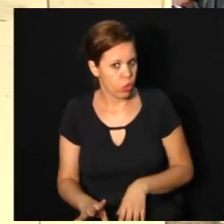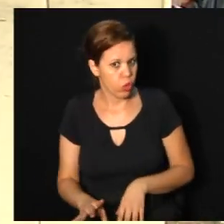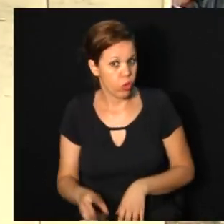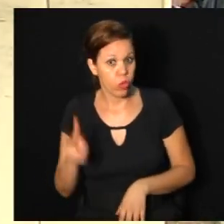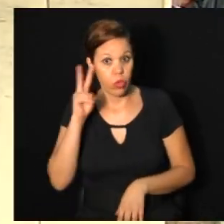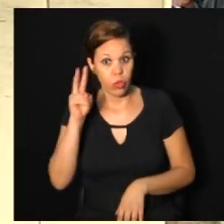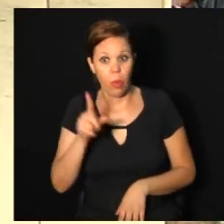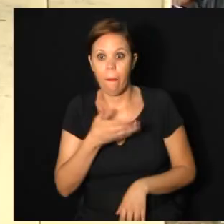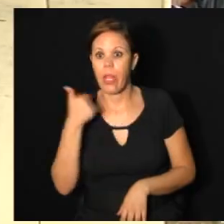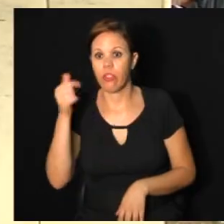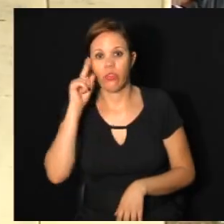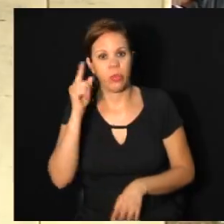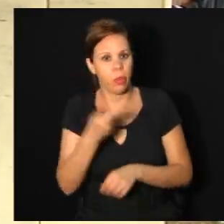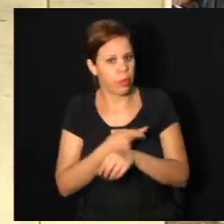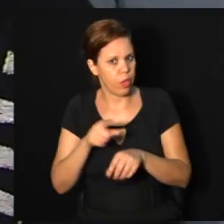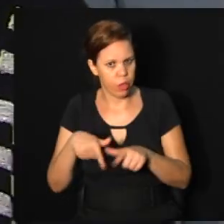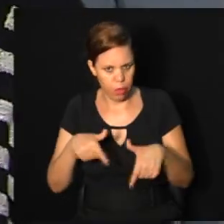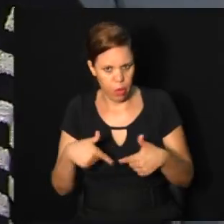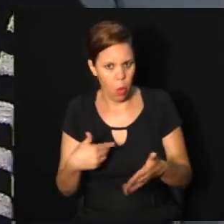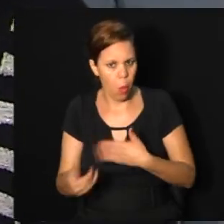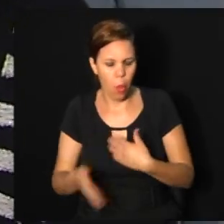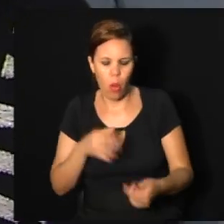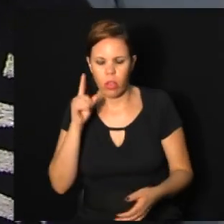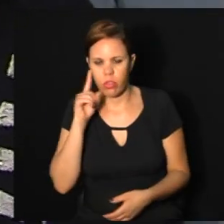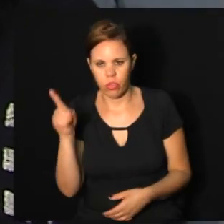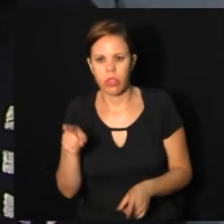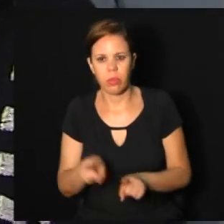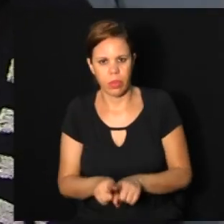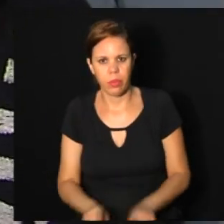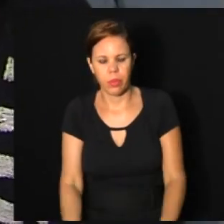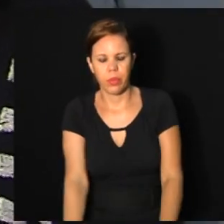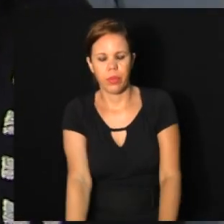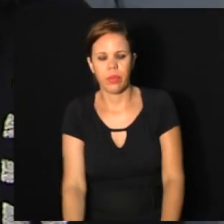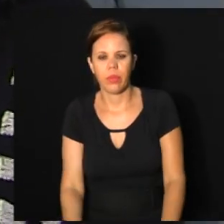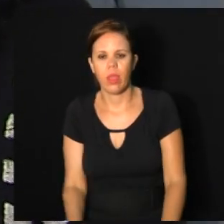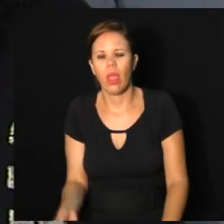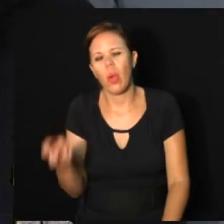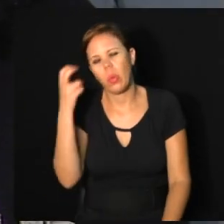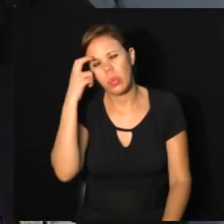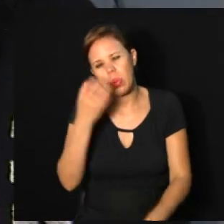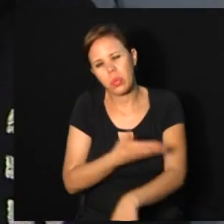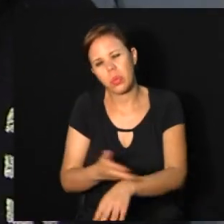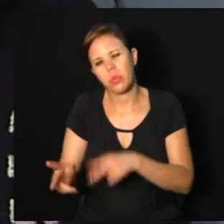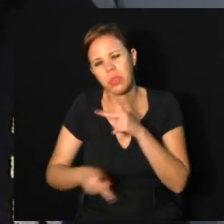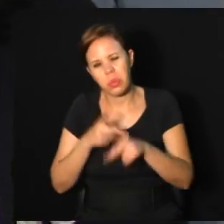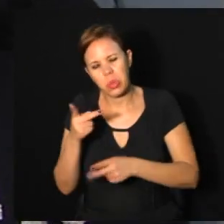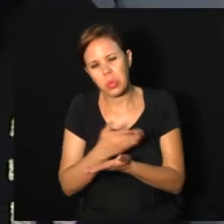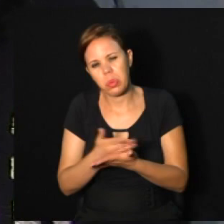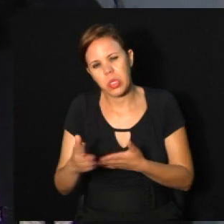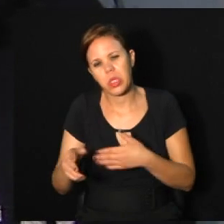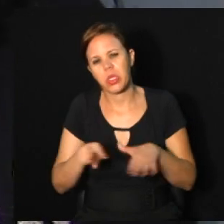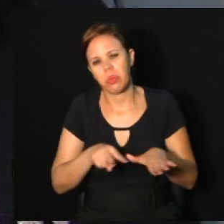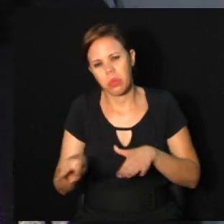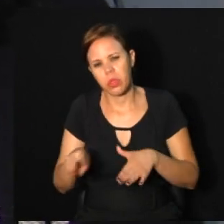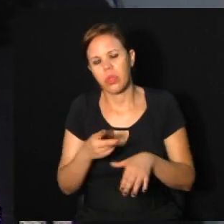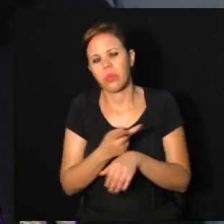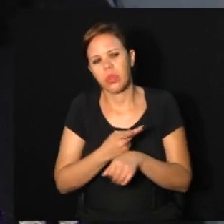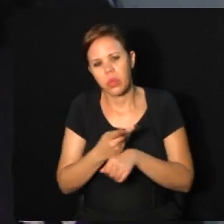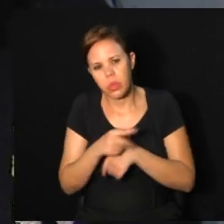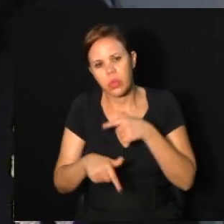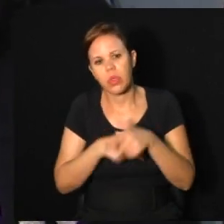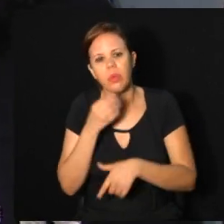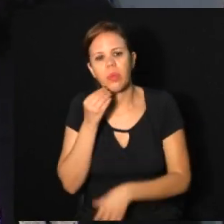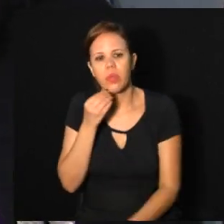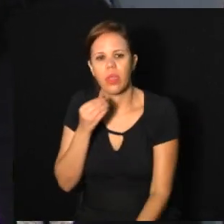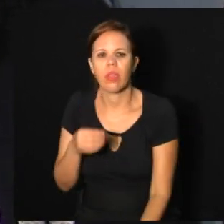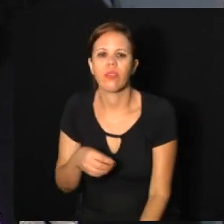o melhor dia para procurar emprego. Embora tenha essa cultura, né, do trabalhador no início da semana buscar, né, alguma oportunidade de